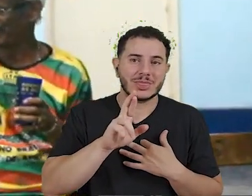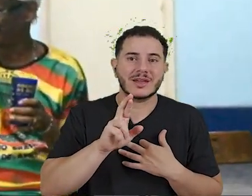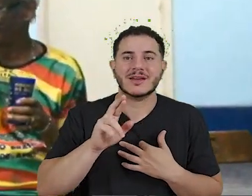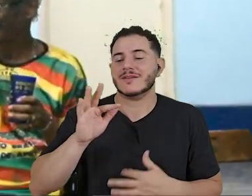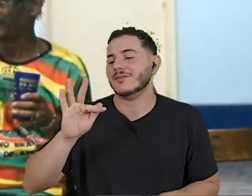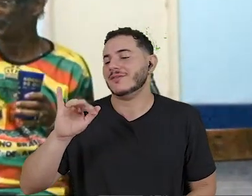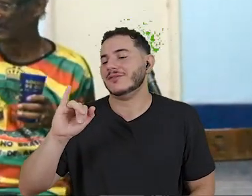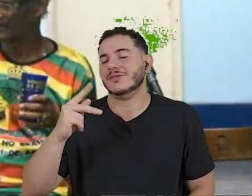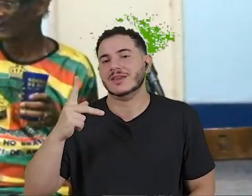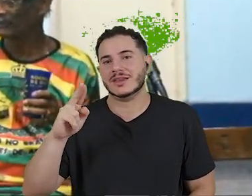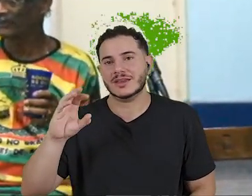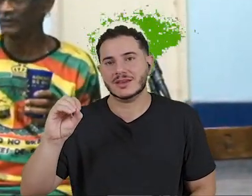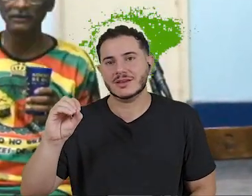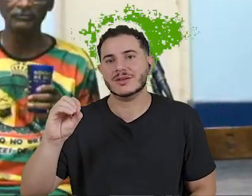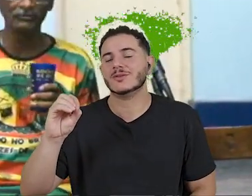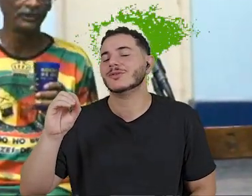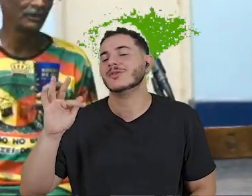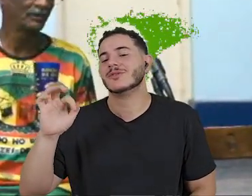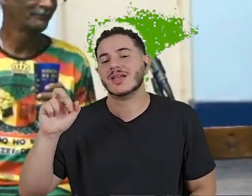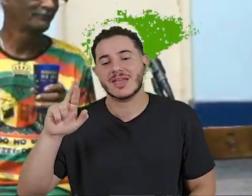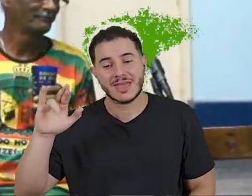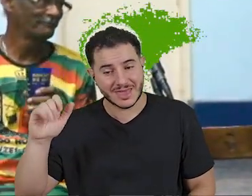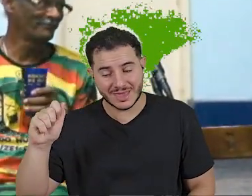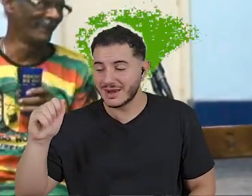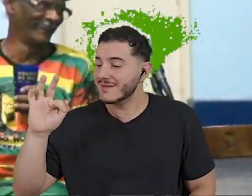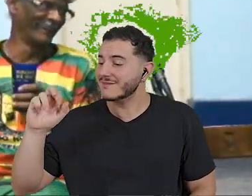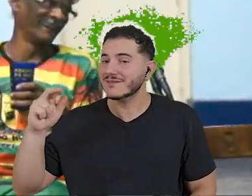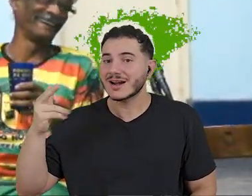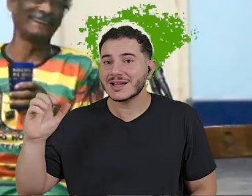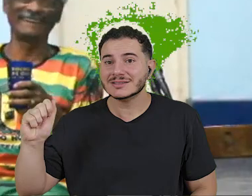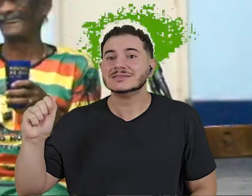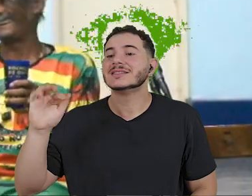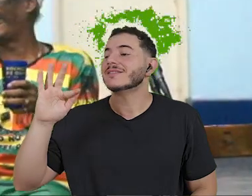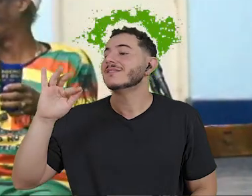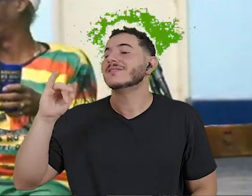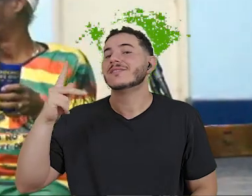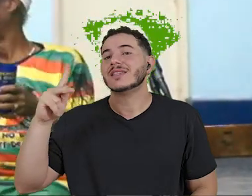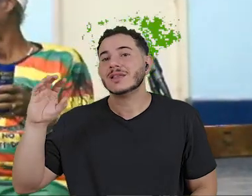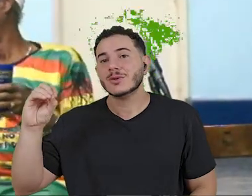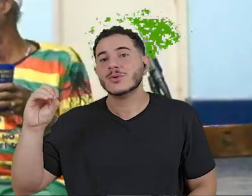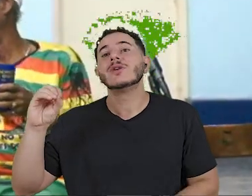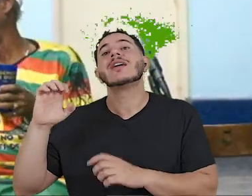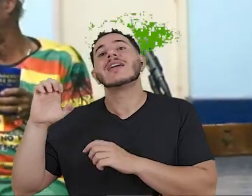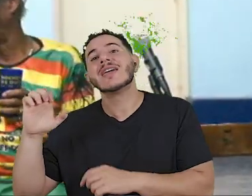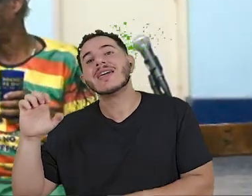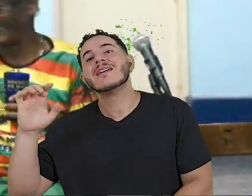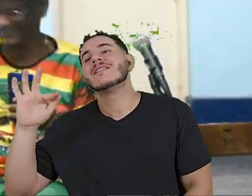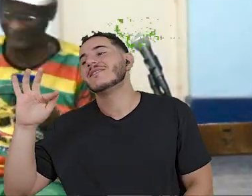Ferreira de França Filho e Filho.